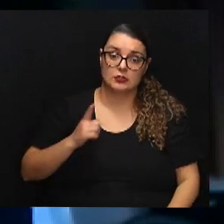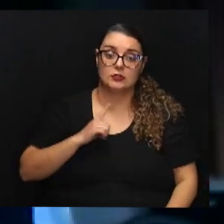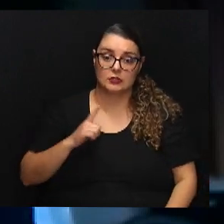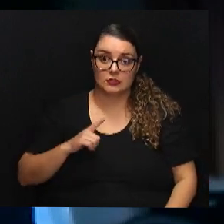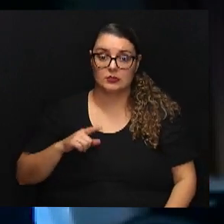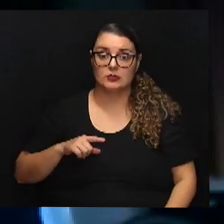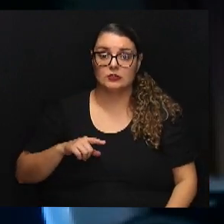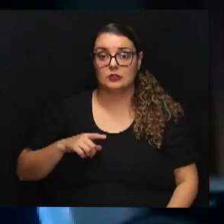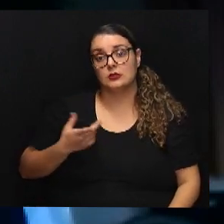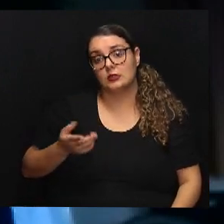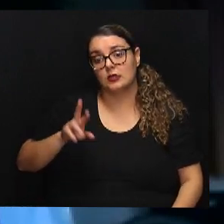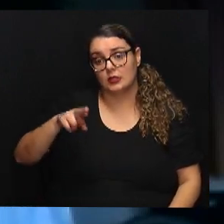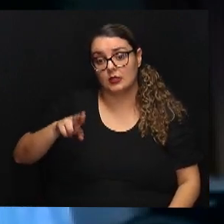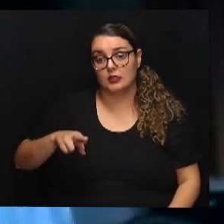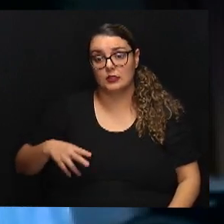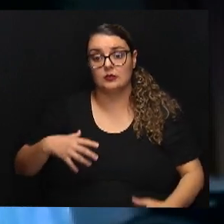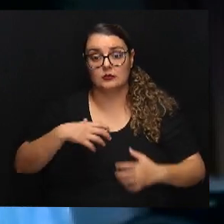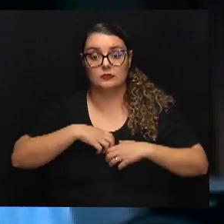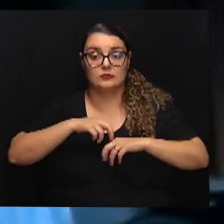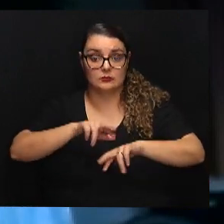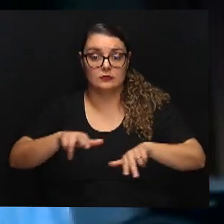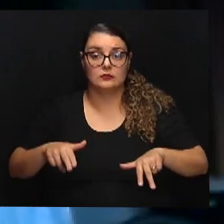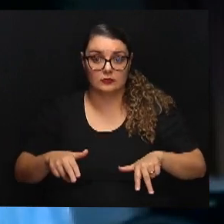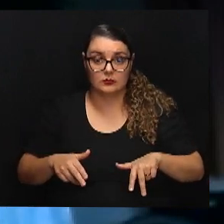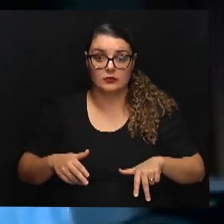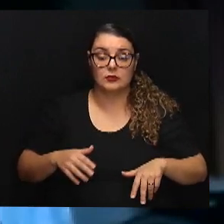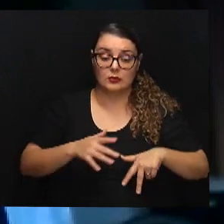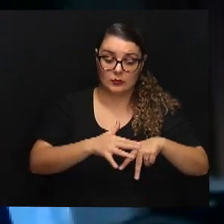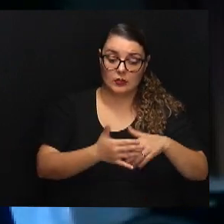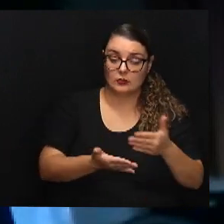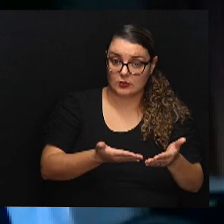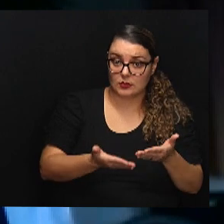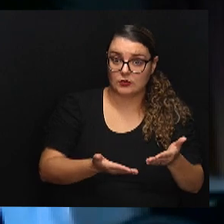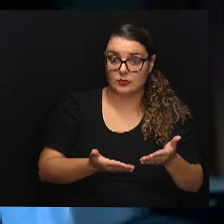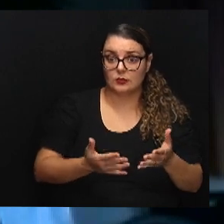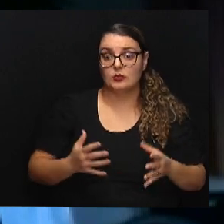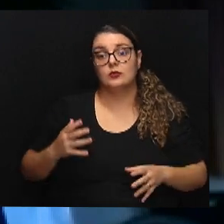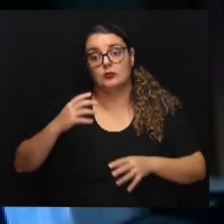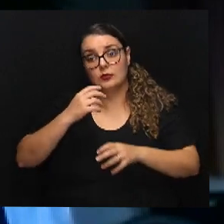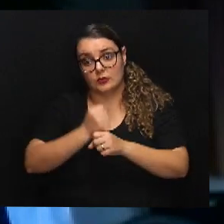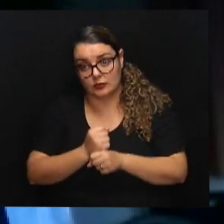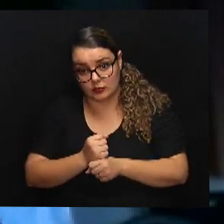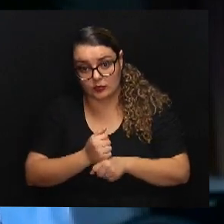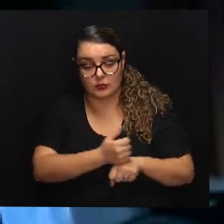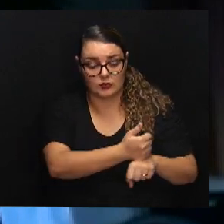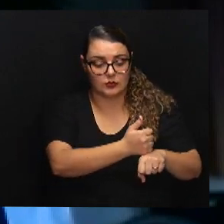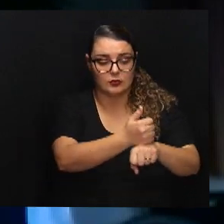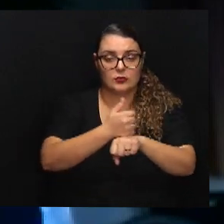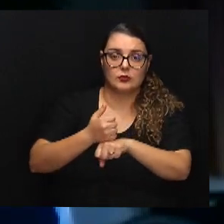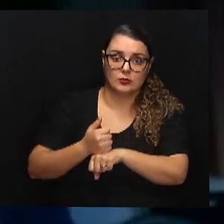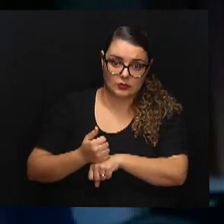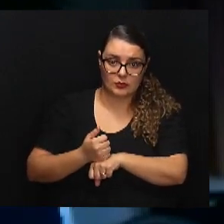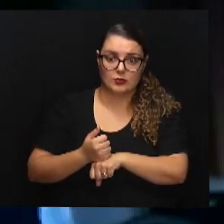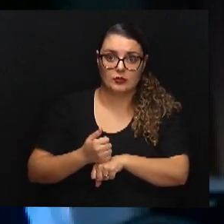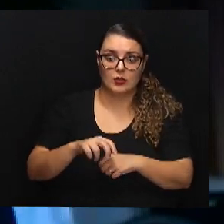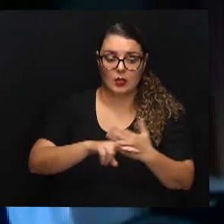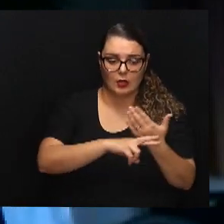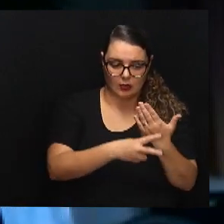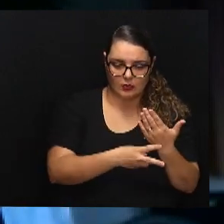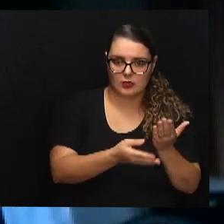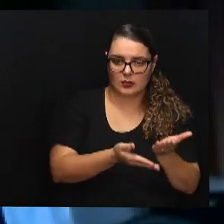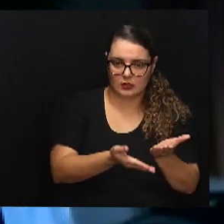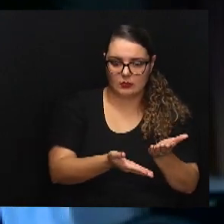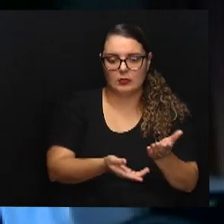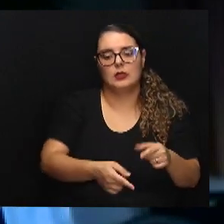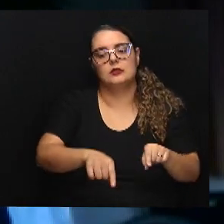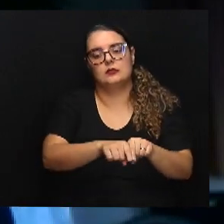ansiedade, que são os fatores emocionais. Então, o paciente, para ser tratado, ele tem que ser tratado como um todo. A gente tratar a causa, que são os